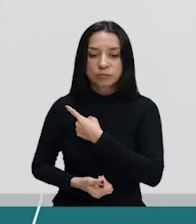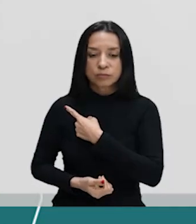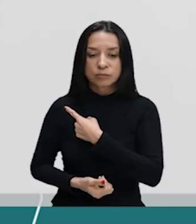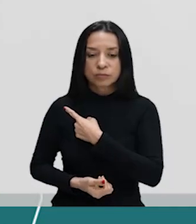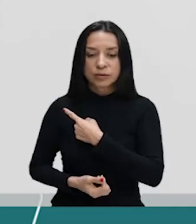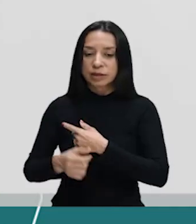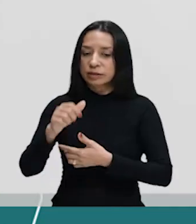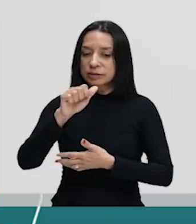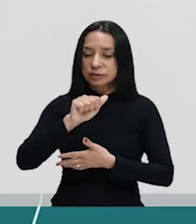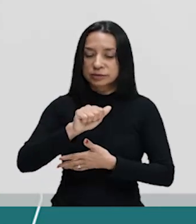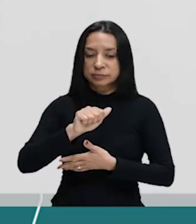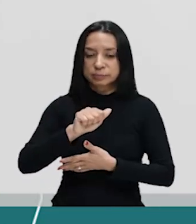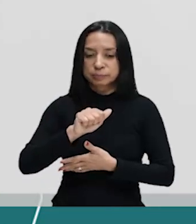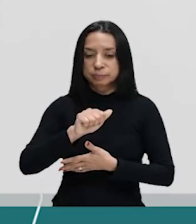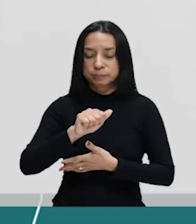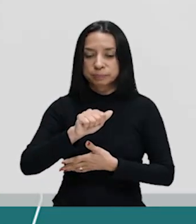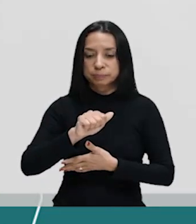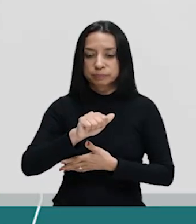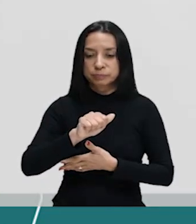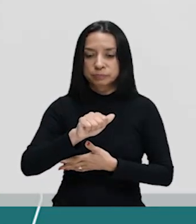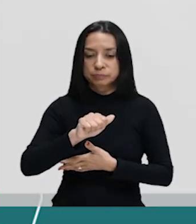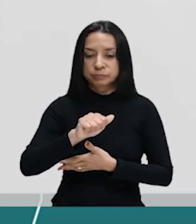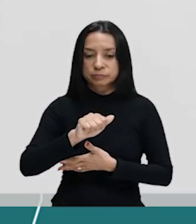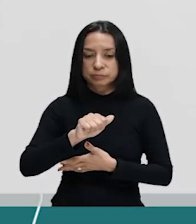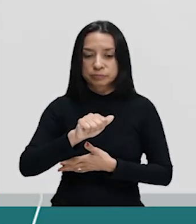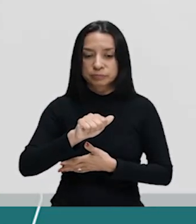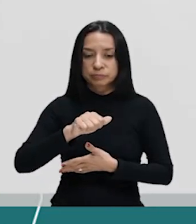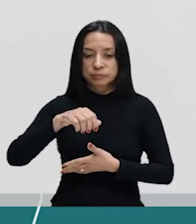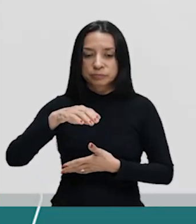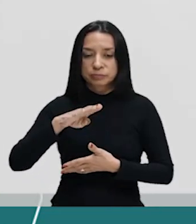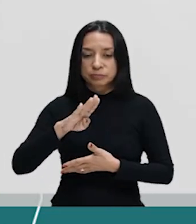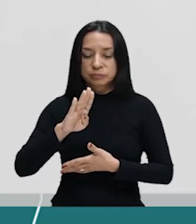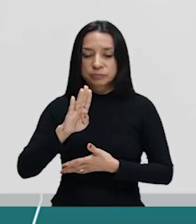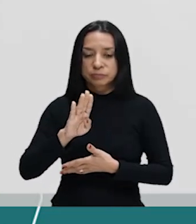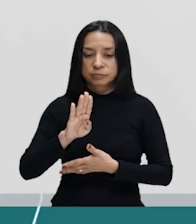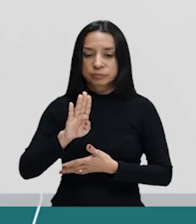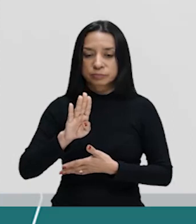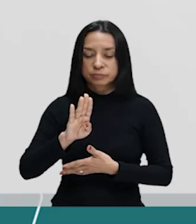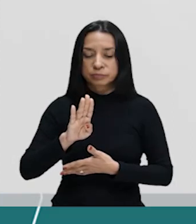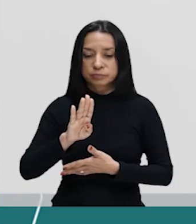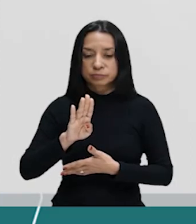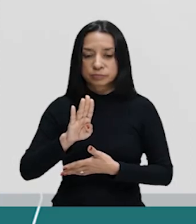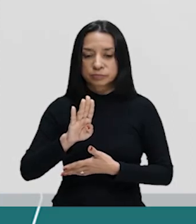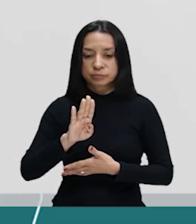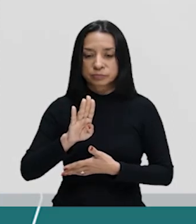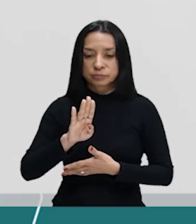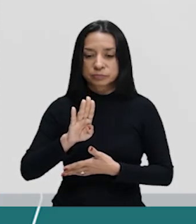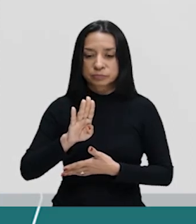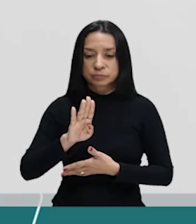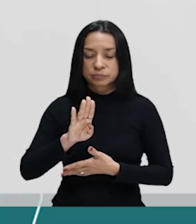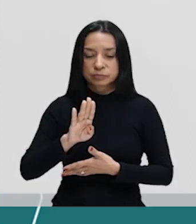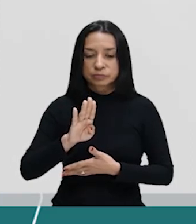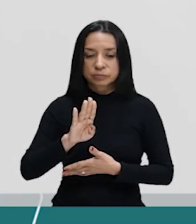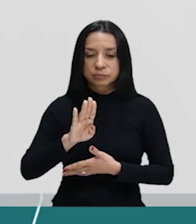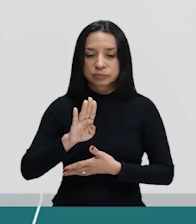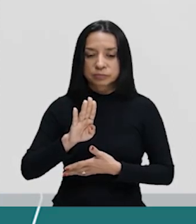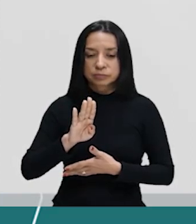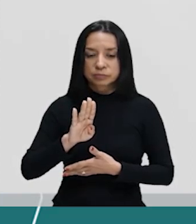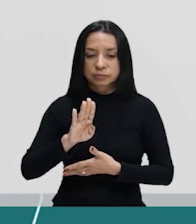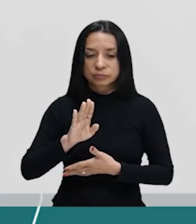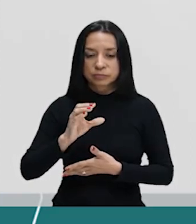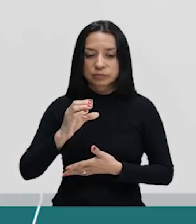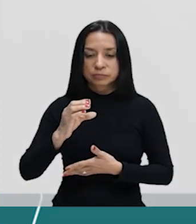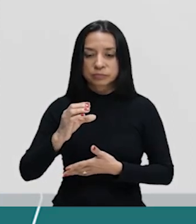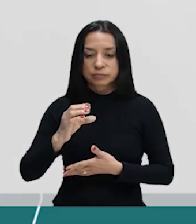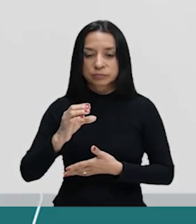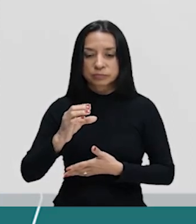não aborrecê-lo, tive de sair. Quando sentiu-se em dificuldade, pediu